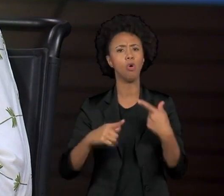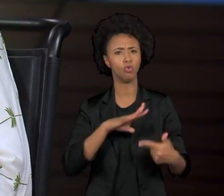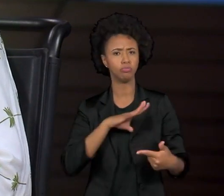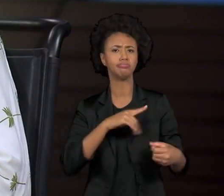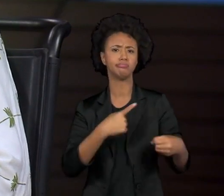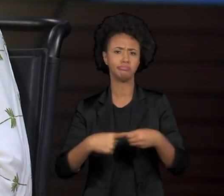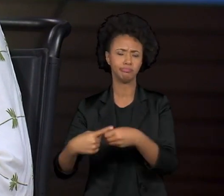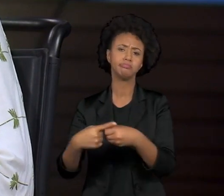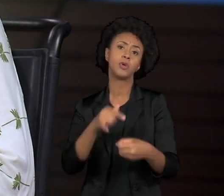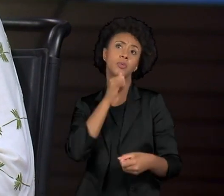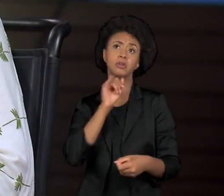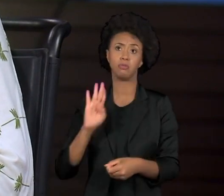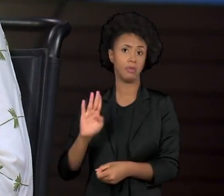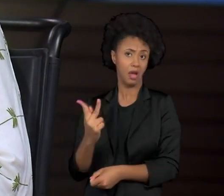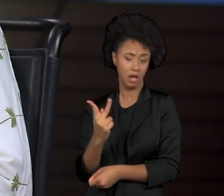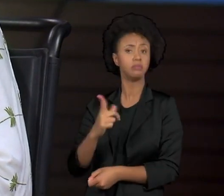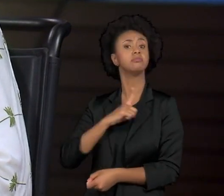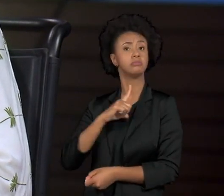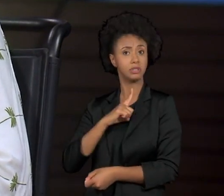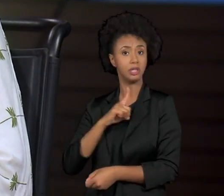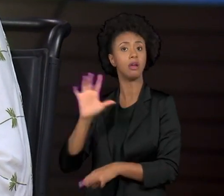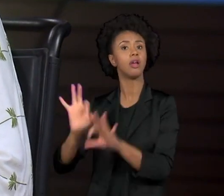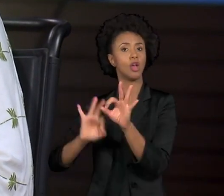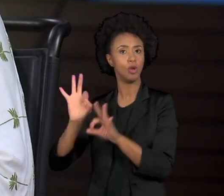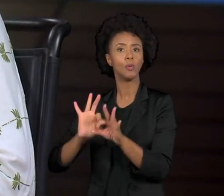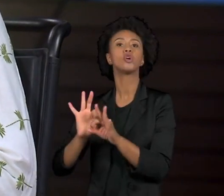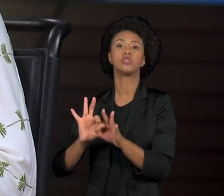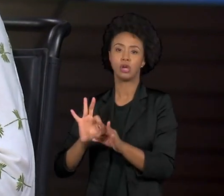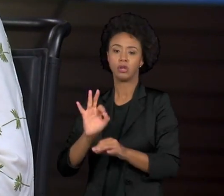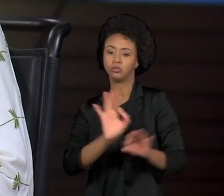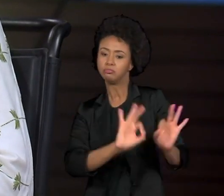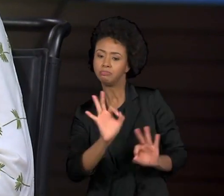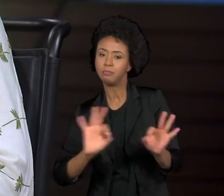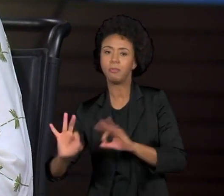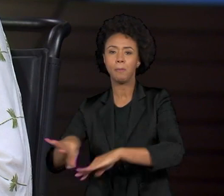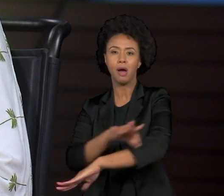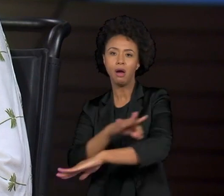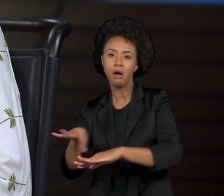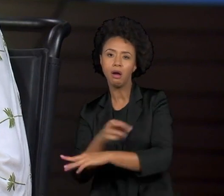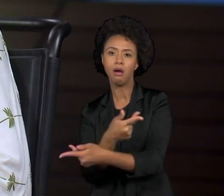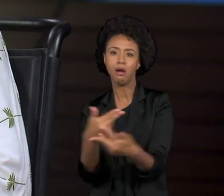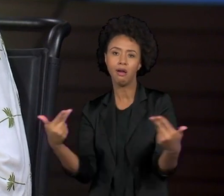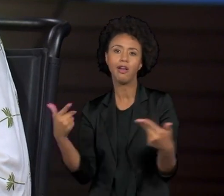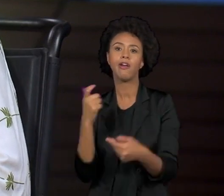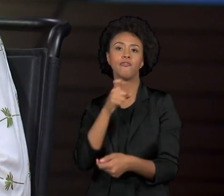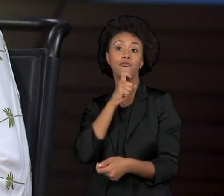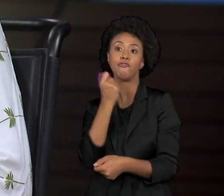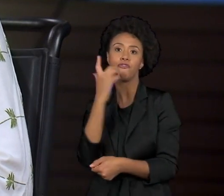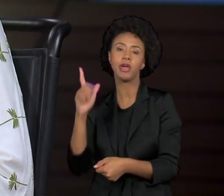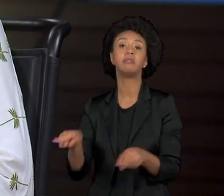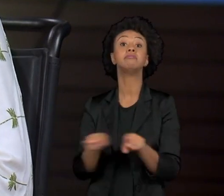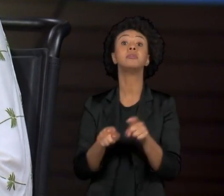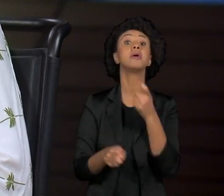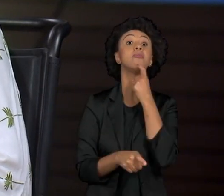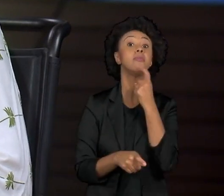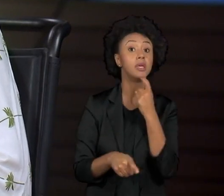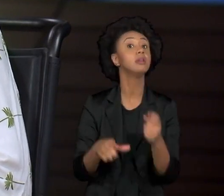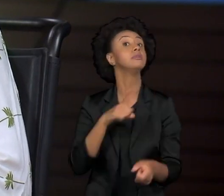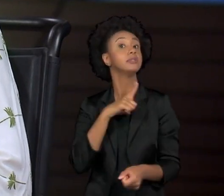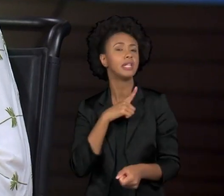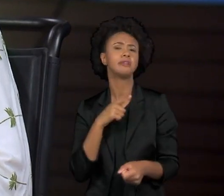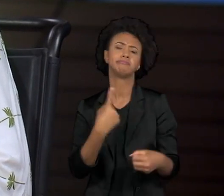gente for falar Belo Horizonte, também tem projetos de infraestrutura verdes, né, que foram implantados, Campinas, né, várias